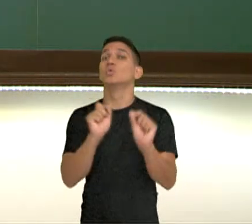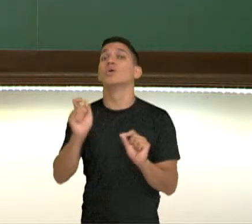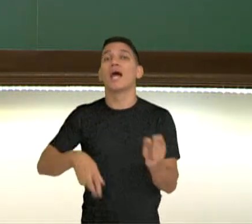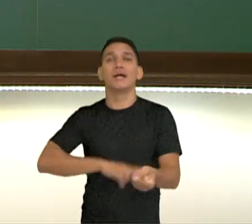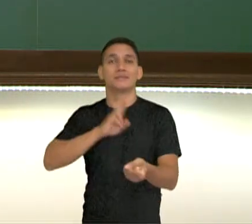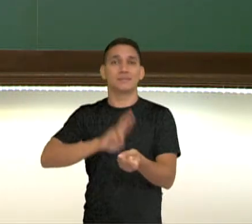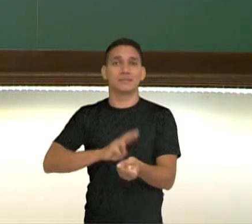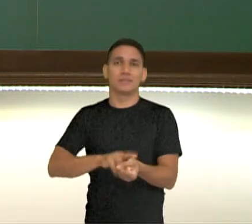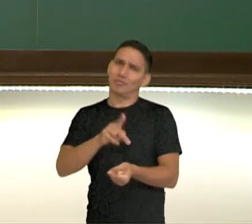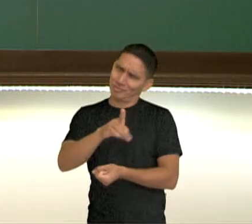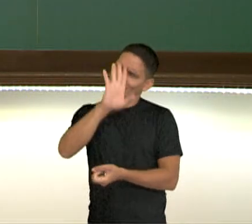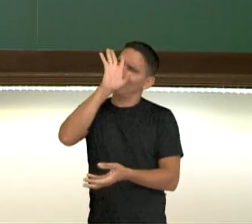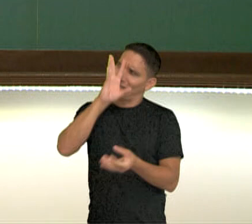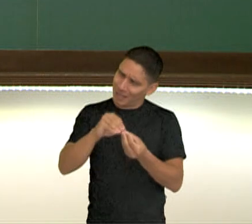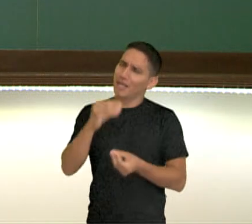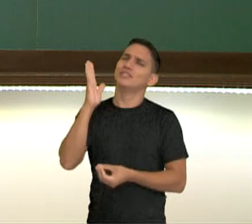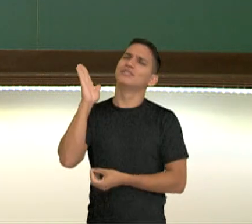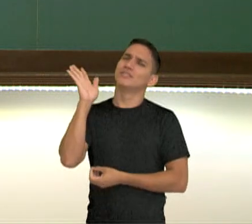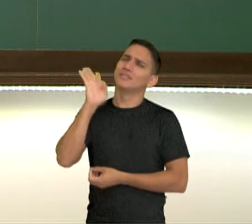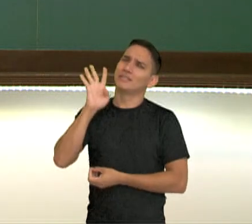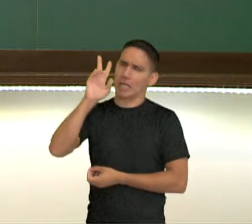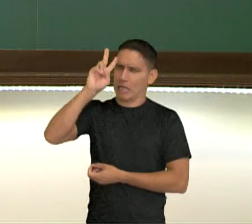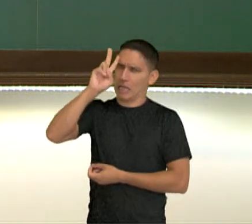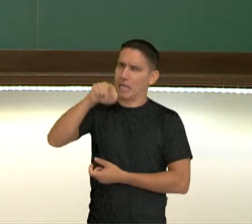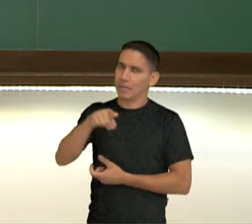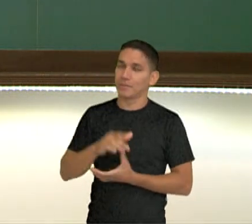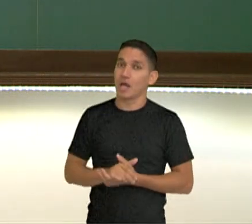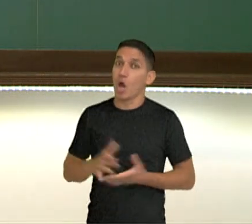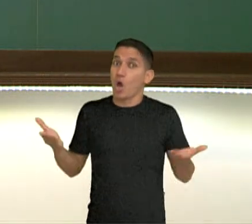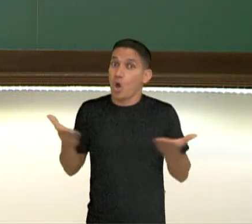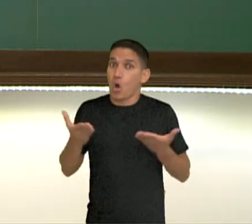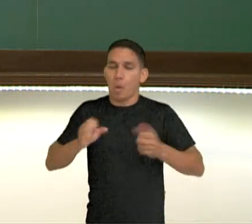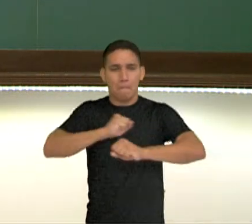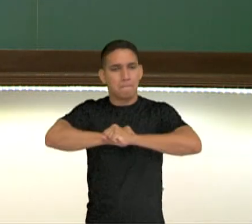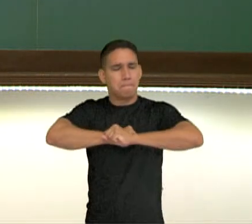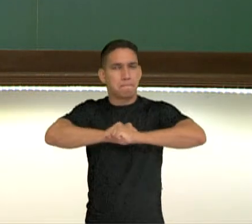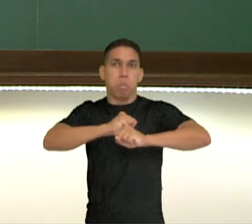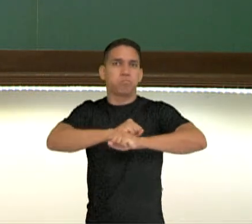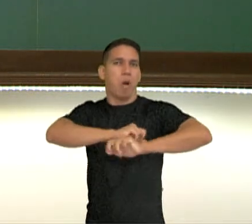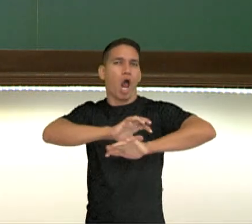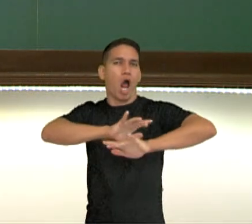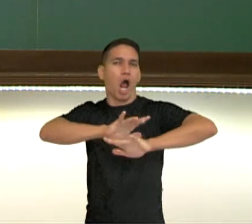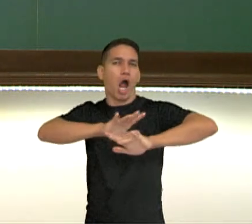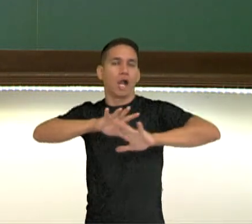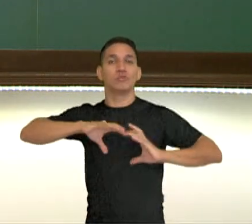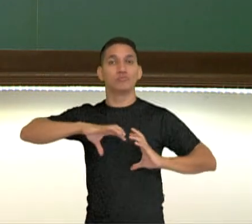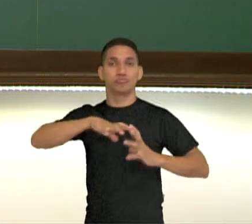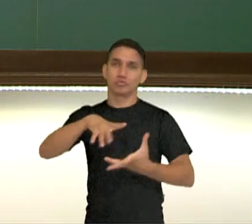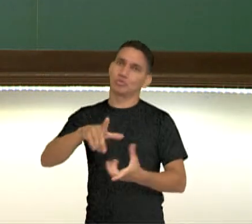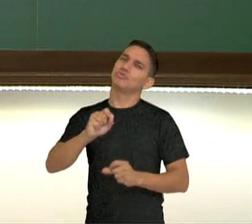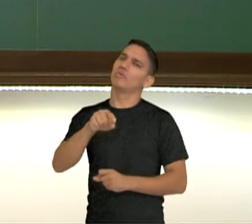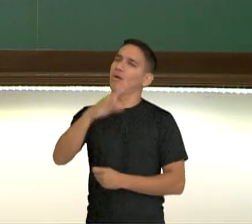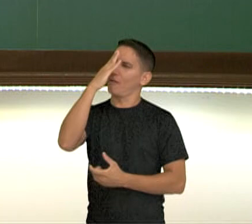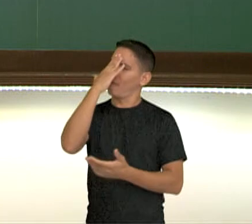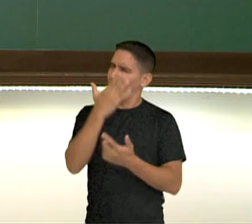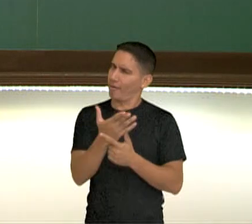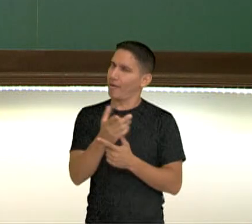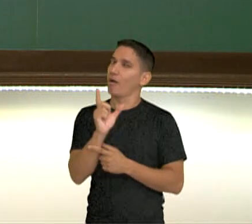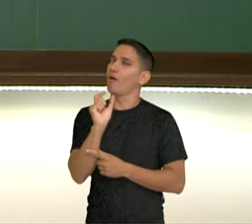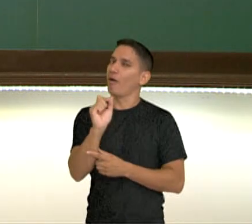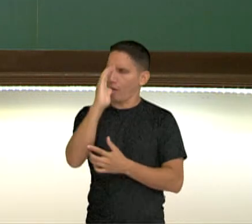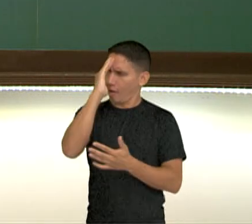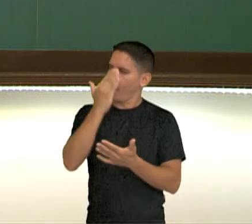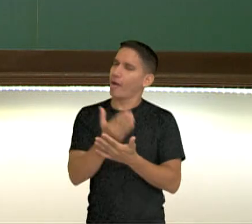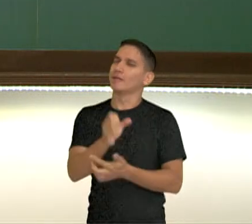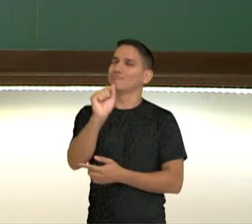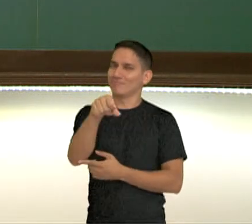um ritmo que com certeza você lembra e que hoje é um grupo que explodiu o mundo inteiro e com certeza